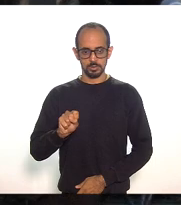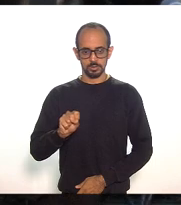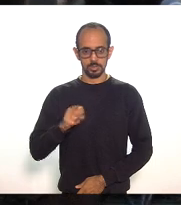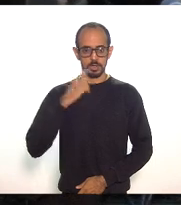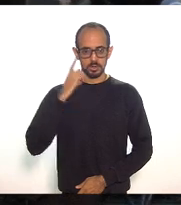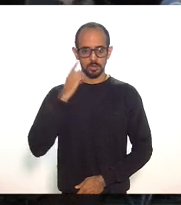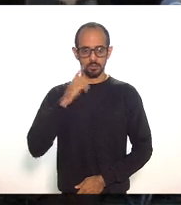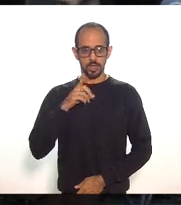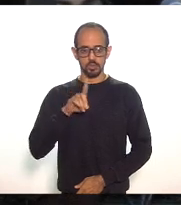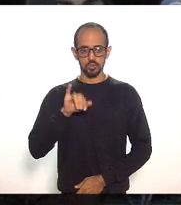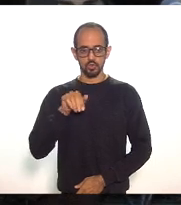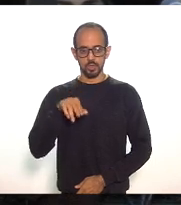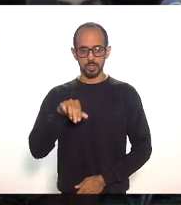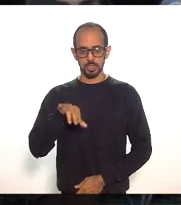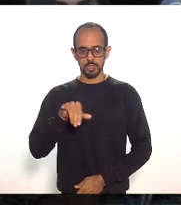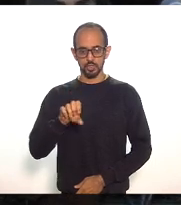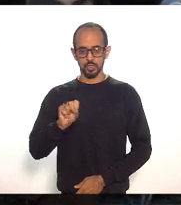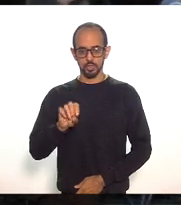Deputado Dionísio Lins.